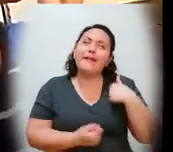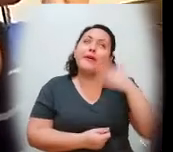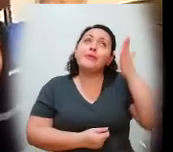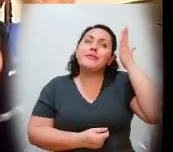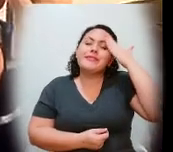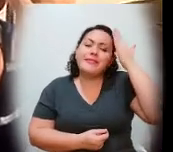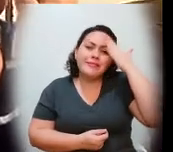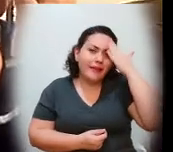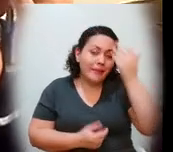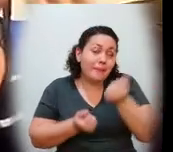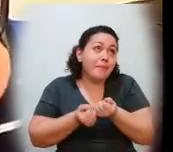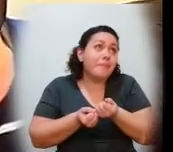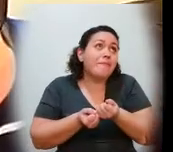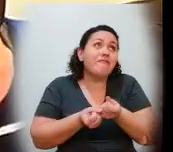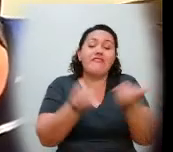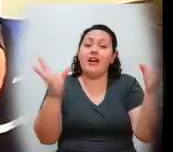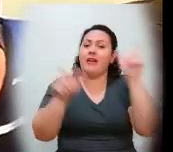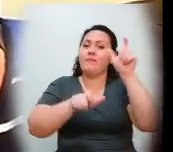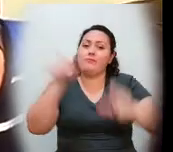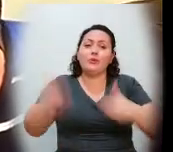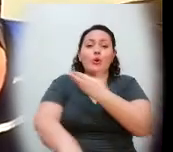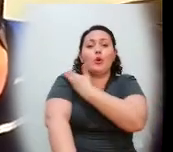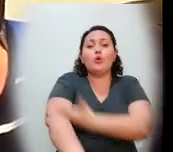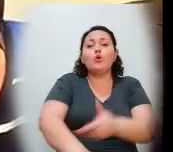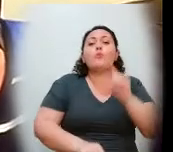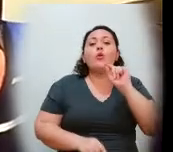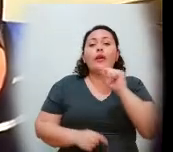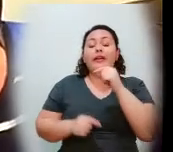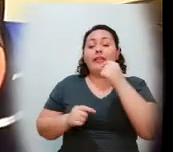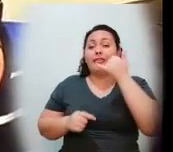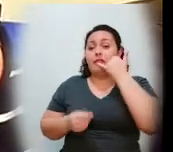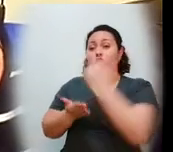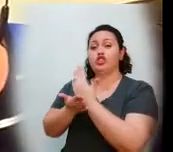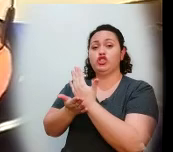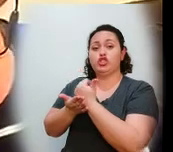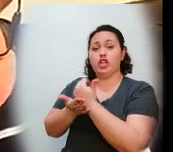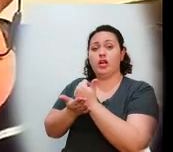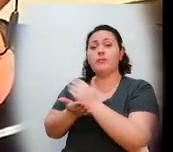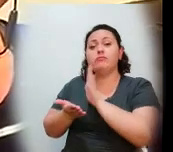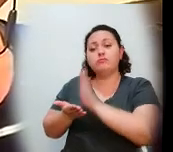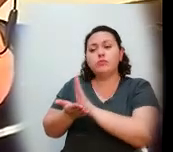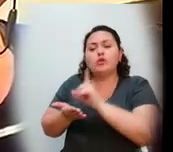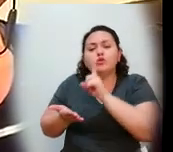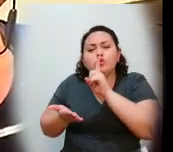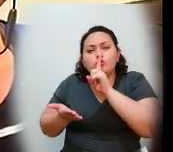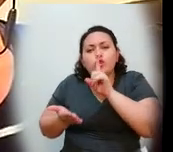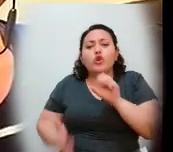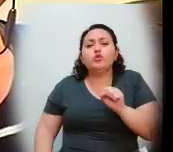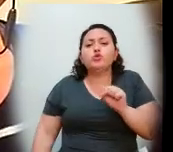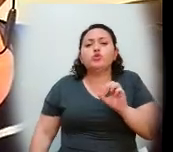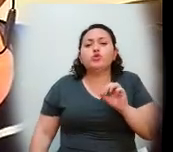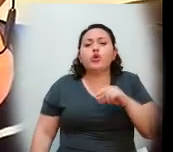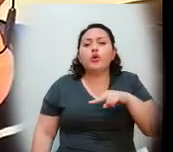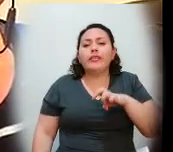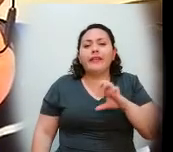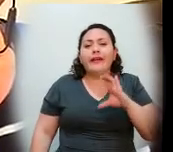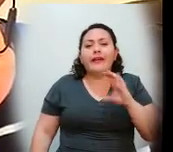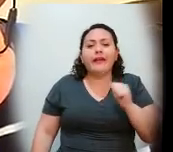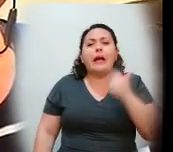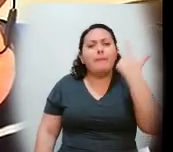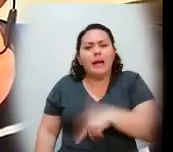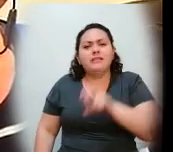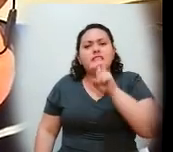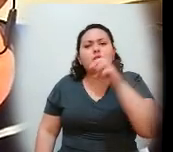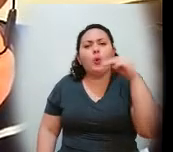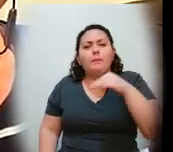que muita Às gente é vezes parece fã, irresistível, né? né? É, e que parece que o soneca é um amigo,